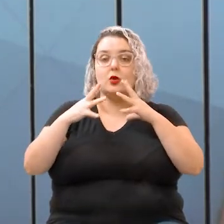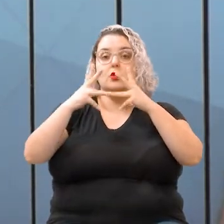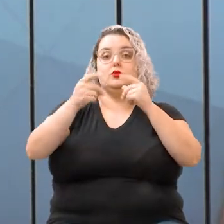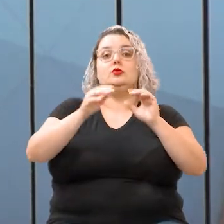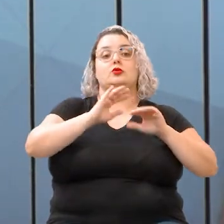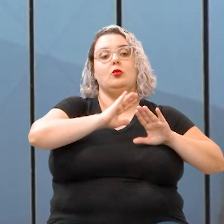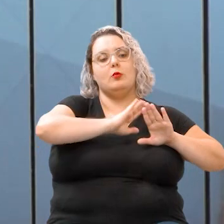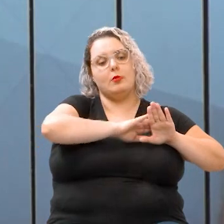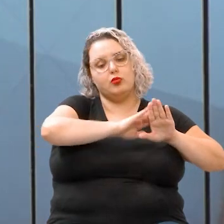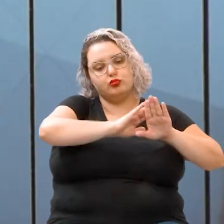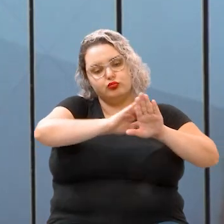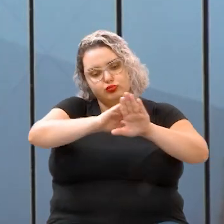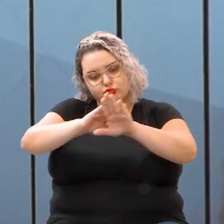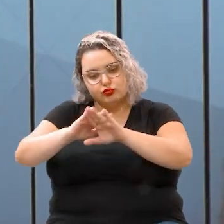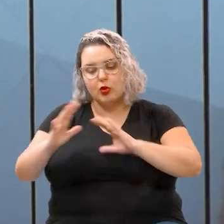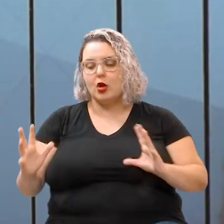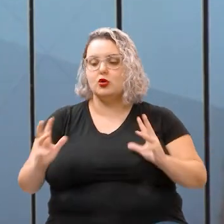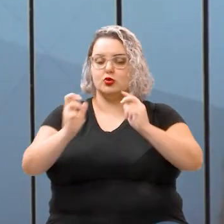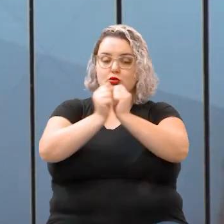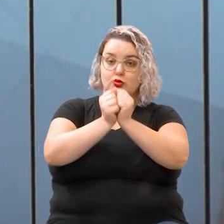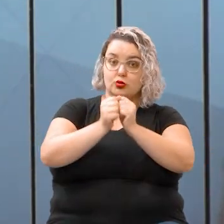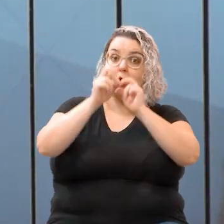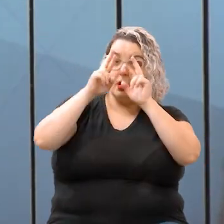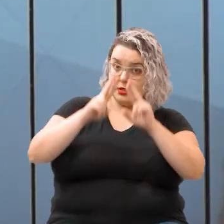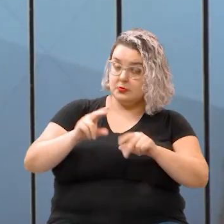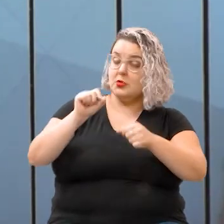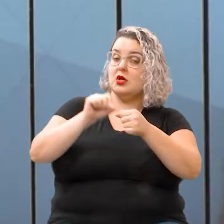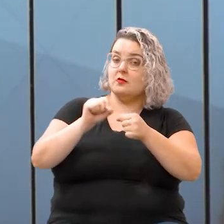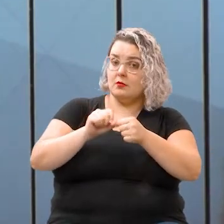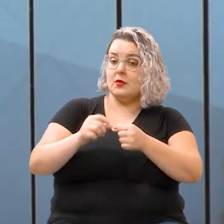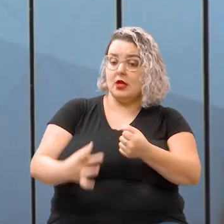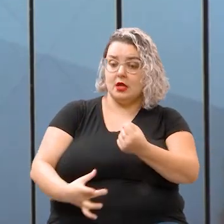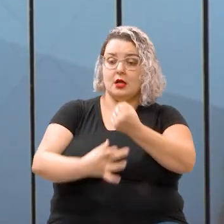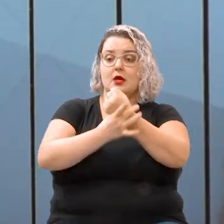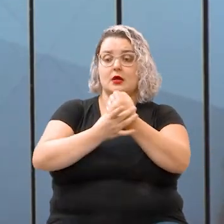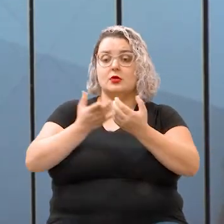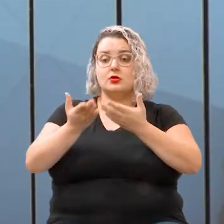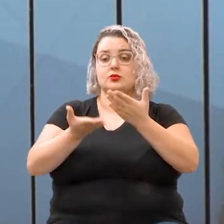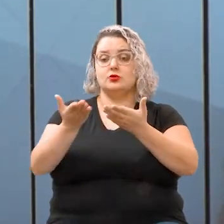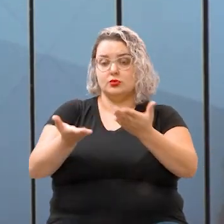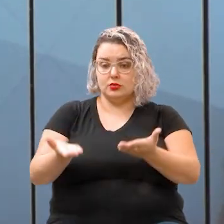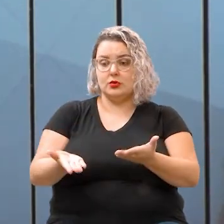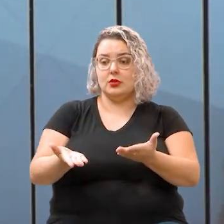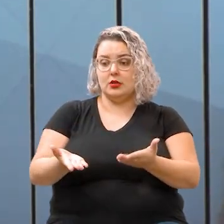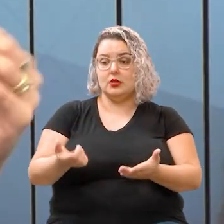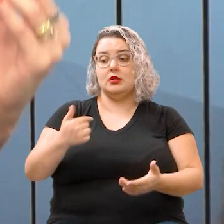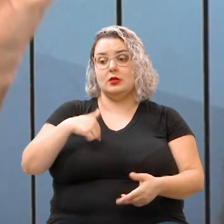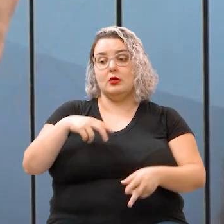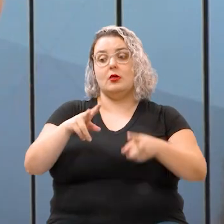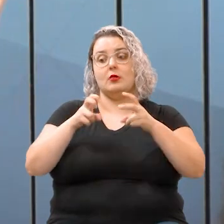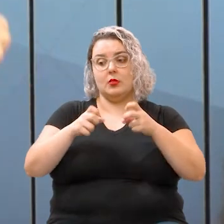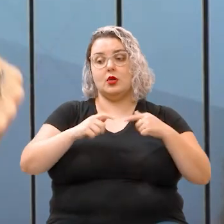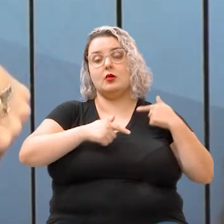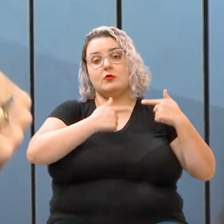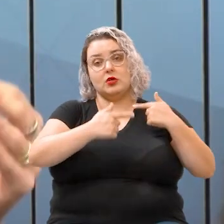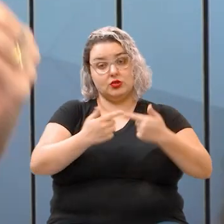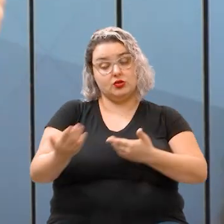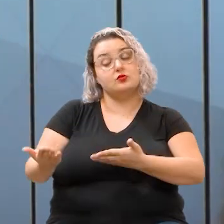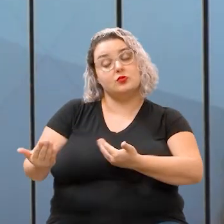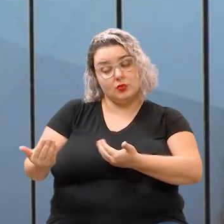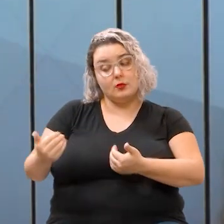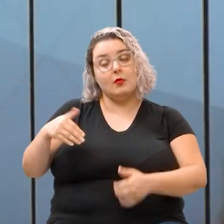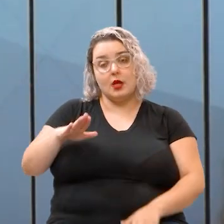cadeia de ações que precisa ser respeitadas e feitas para garantir a segurança daquele tratamento, né? Então, eu percebo que as gerações mais